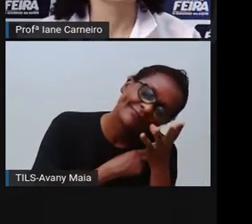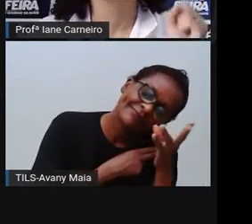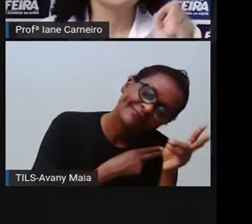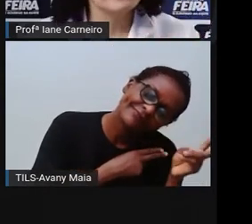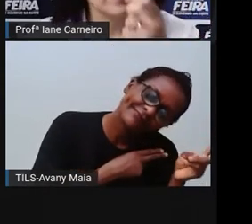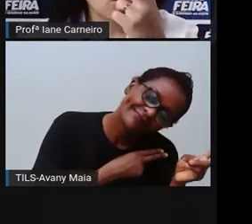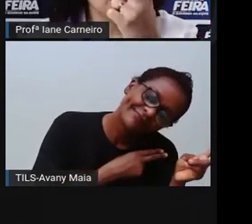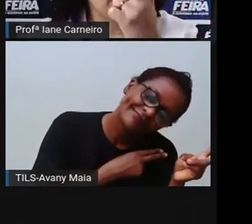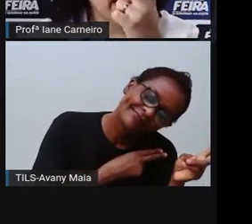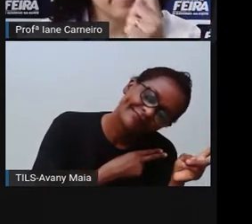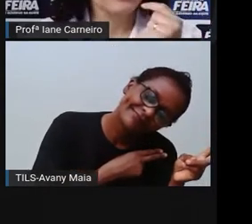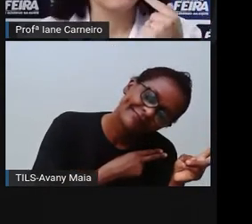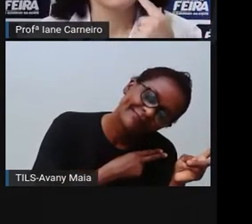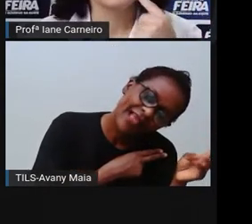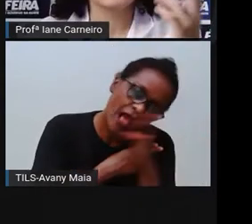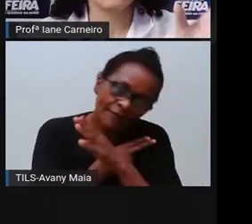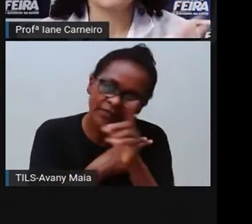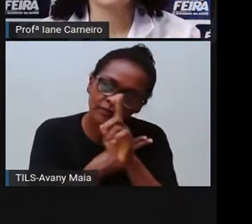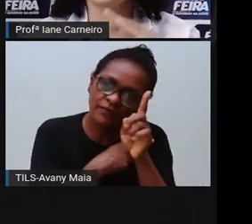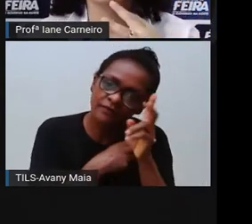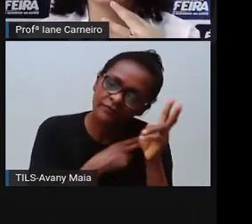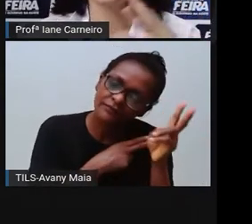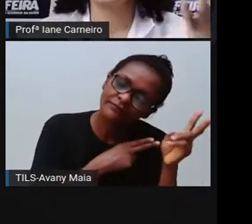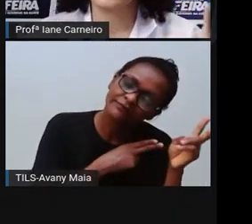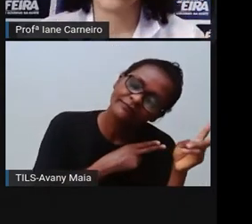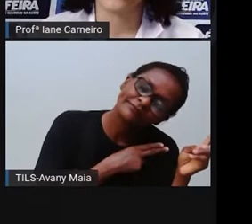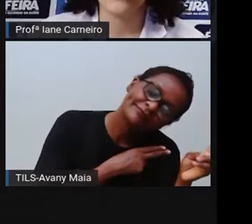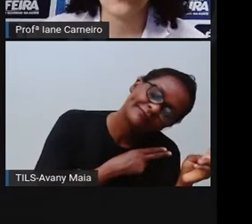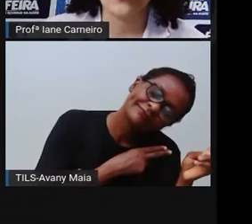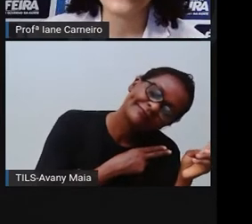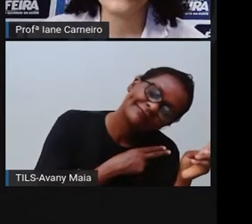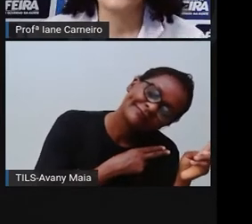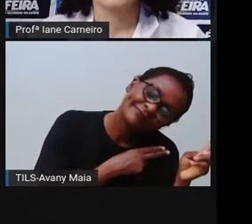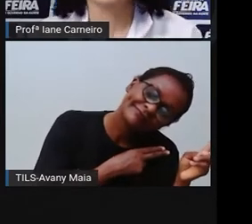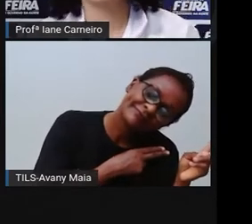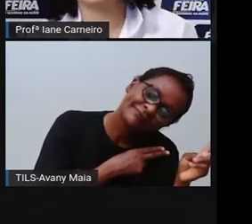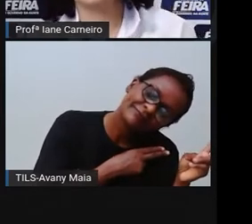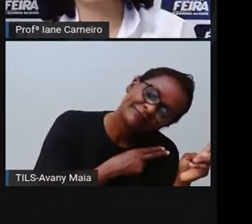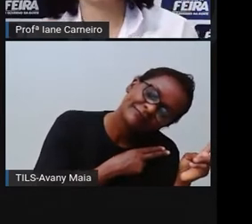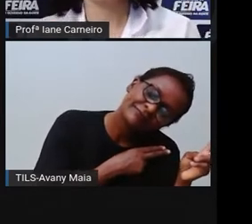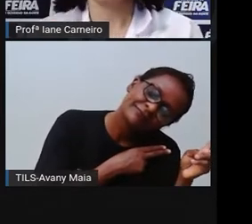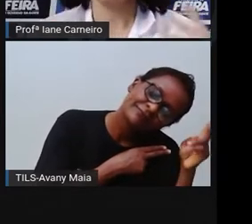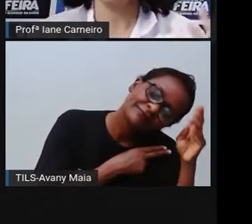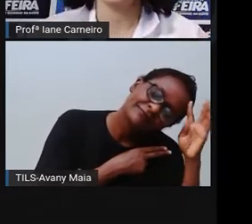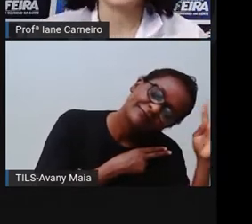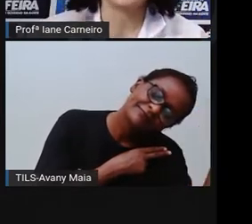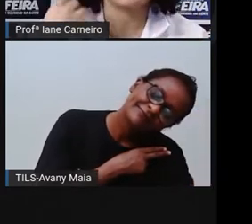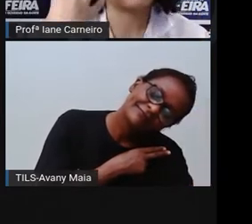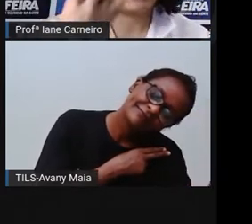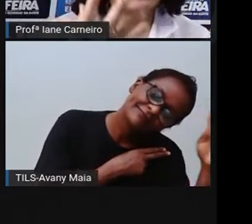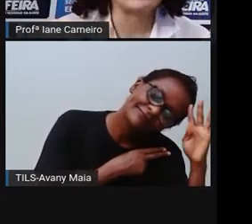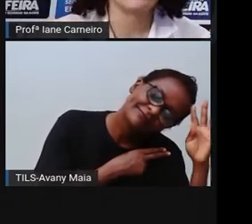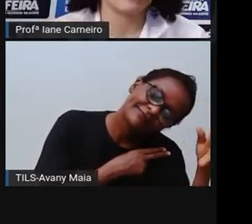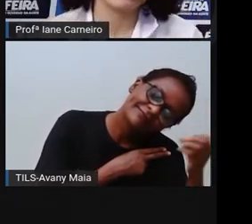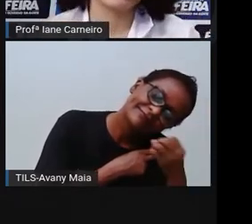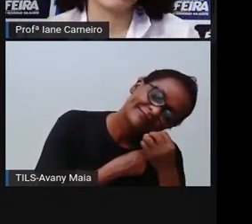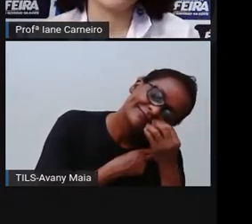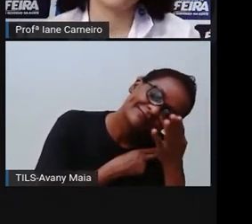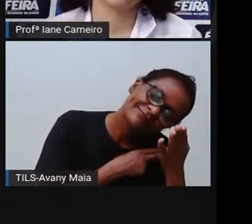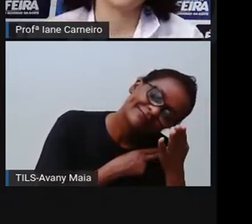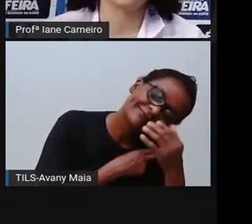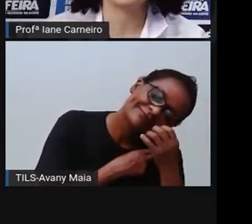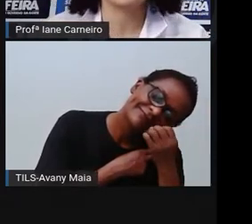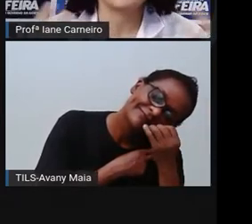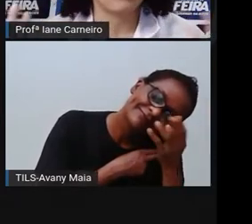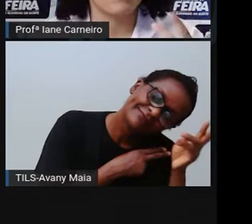bem. Você dorme bem? Você dorme a noite toda? Você acorda? Ou você, né,